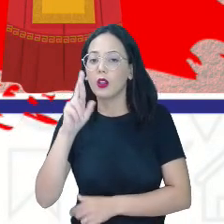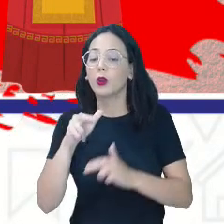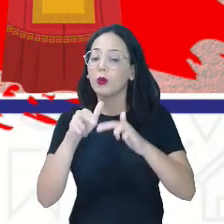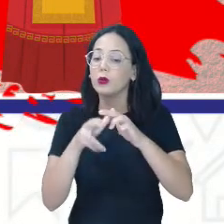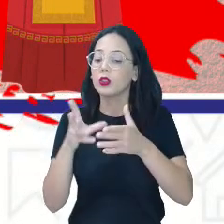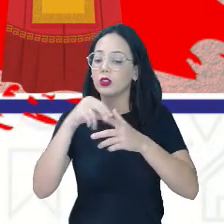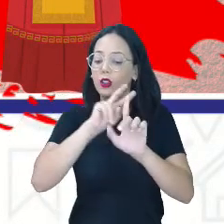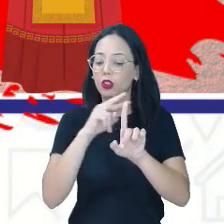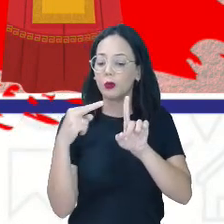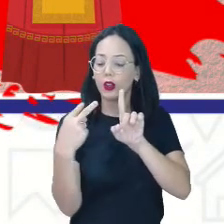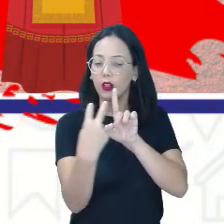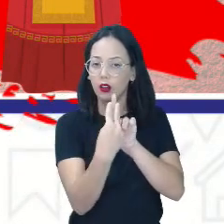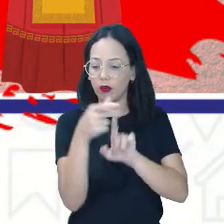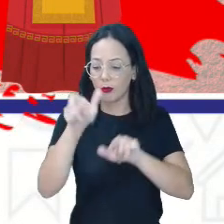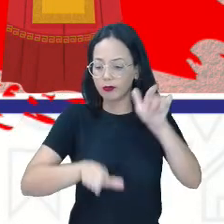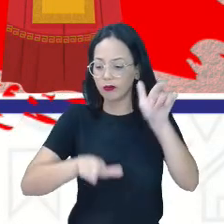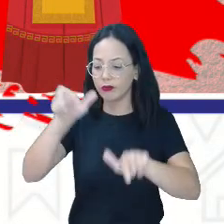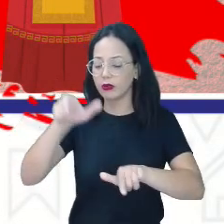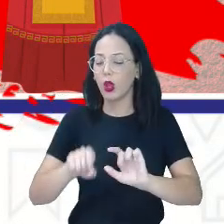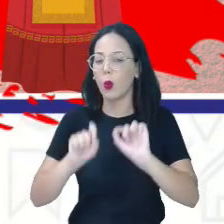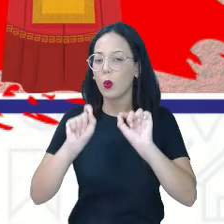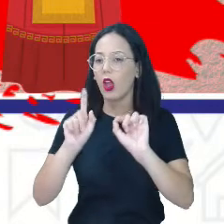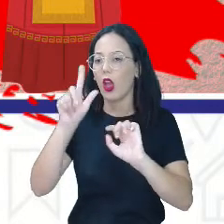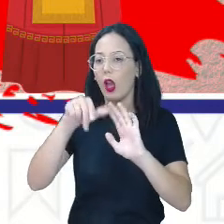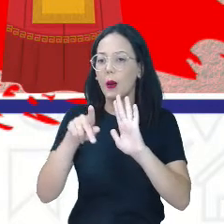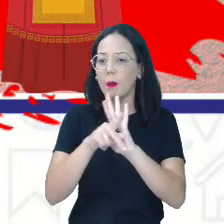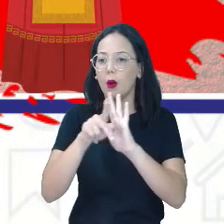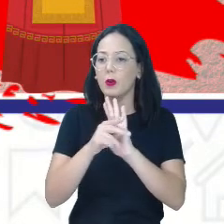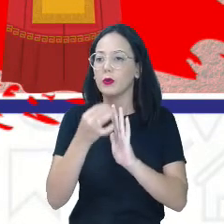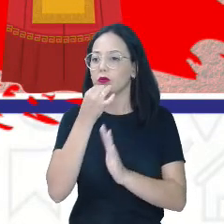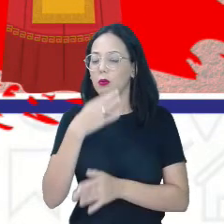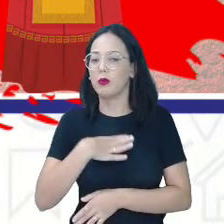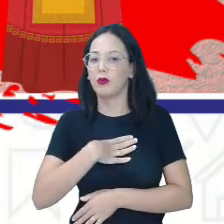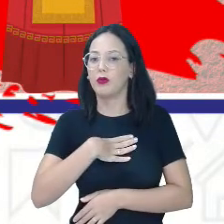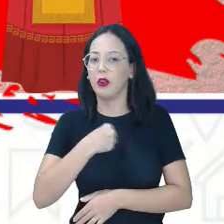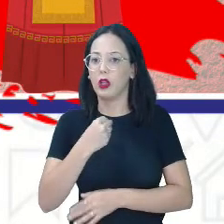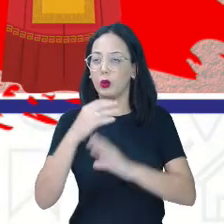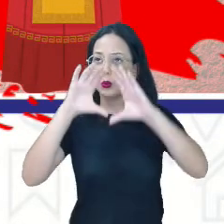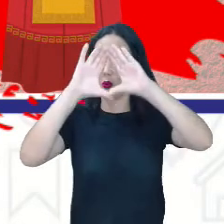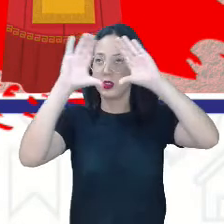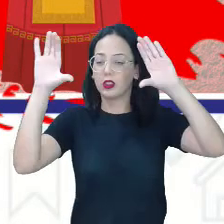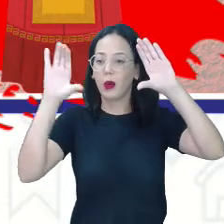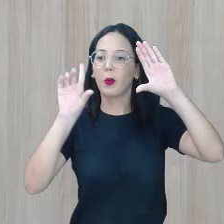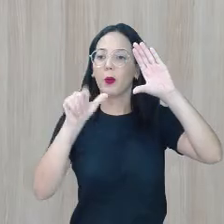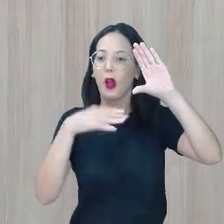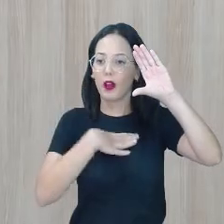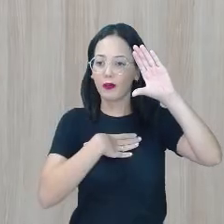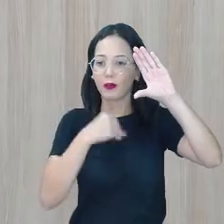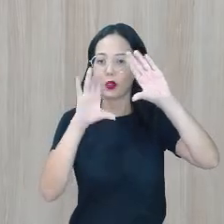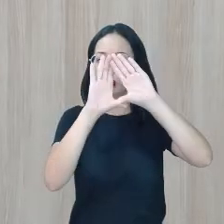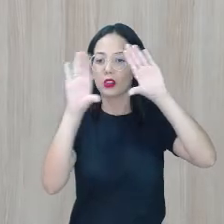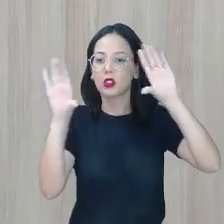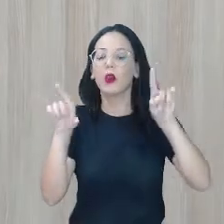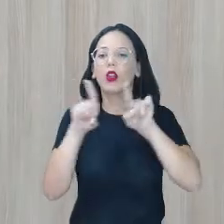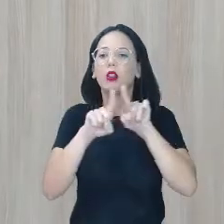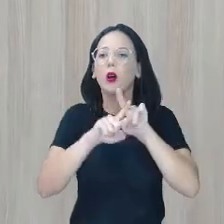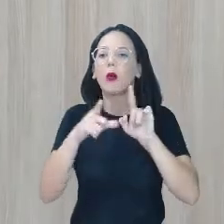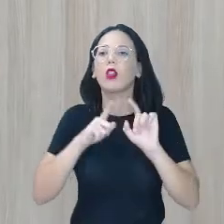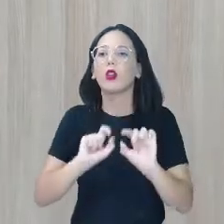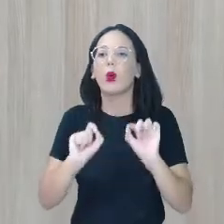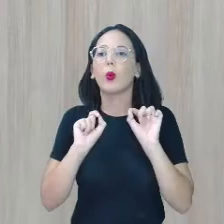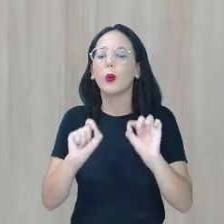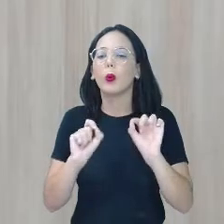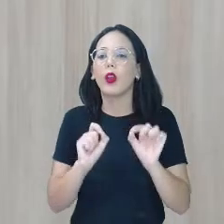né, os imperadores eles eram considerados, né, os filhos do céu, certo? E existia